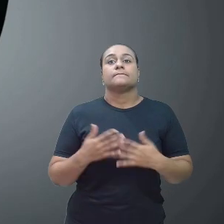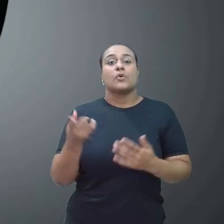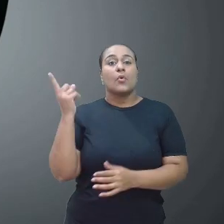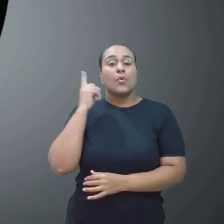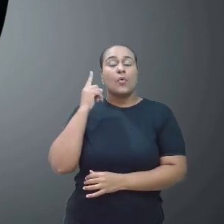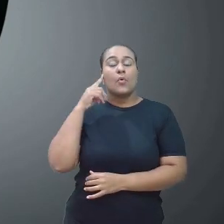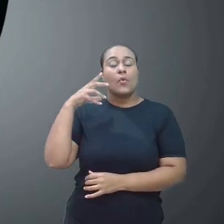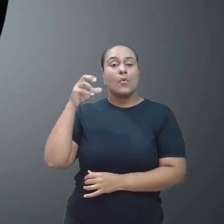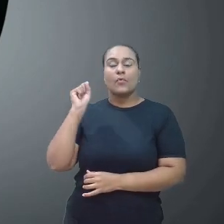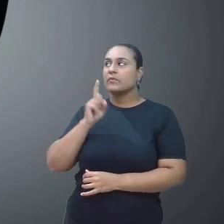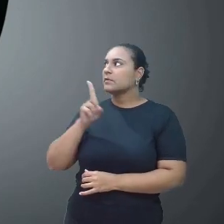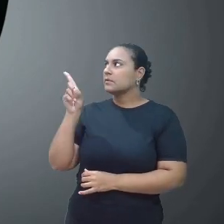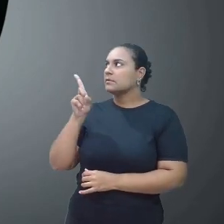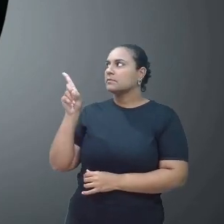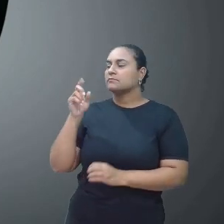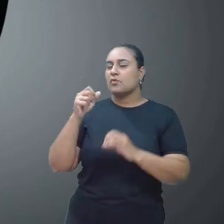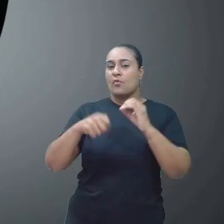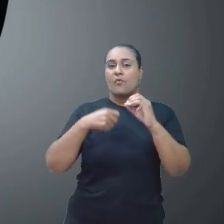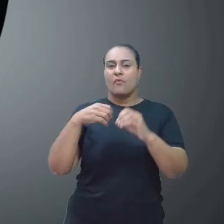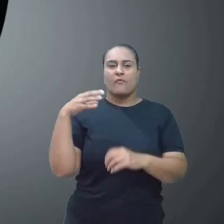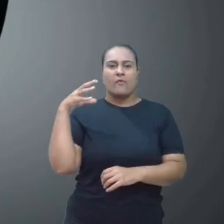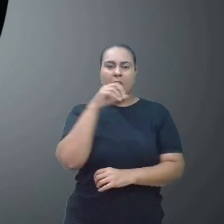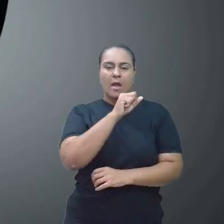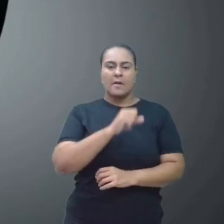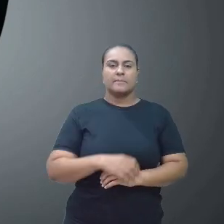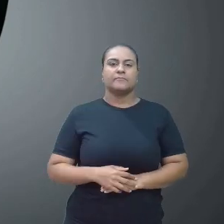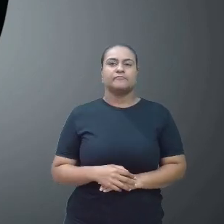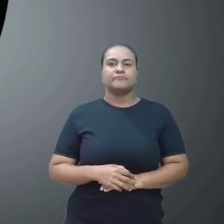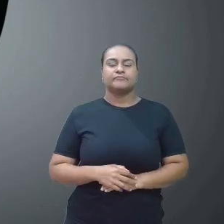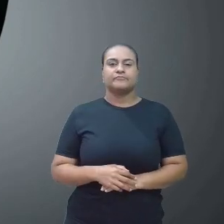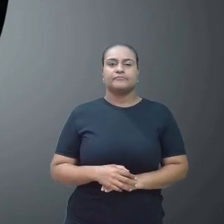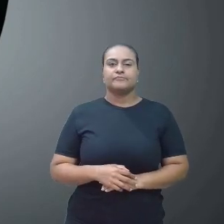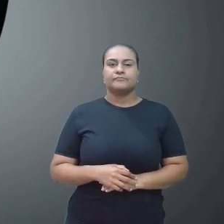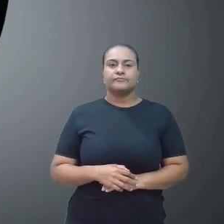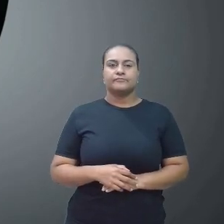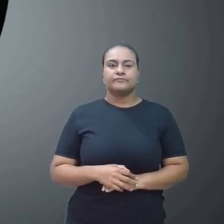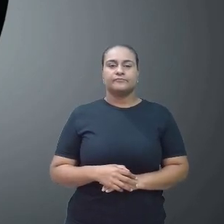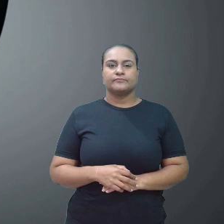pouquinho, rapidinho. Acho que esse vídeo é bem rápido. Escuta aí.